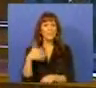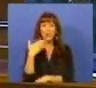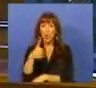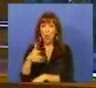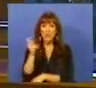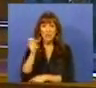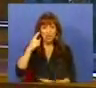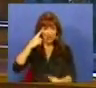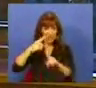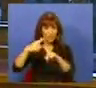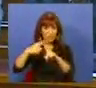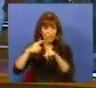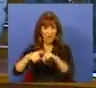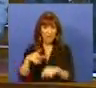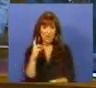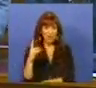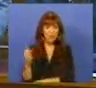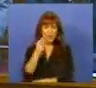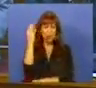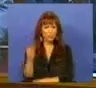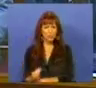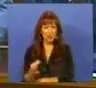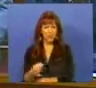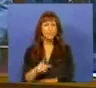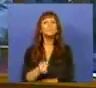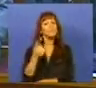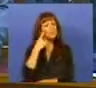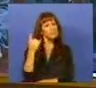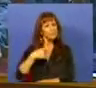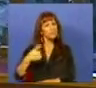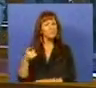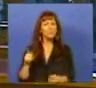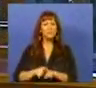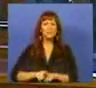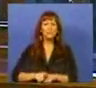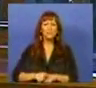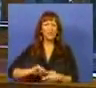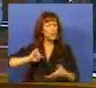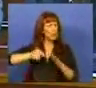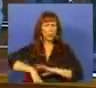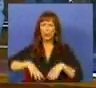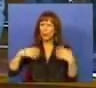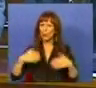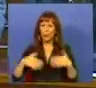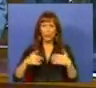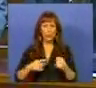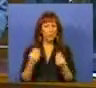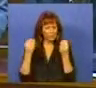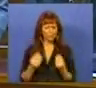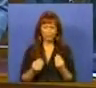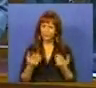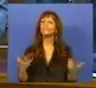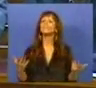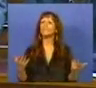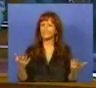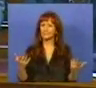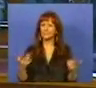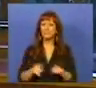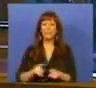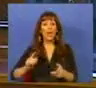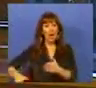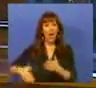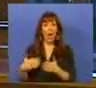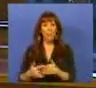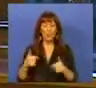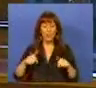anos vezes 6%. O que significa uma profunda, profunda injustiça. A